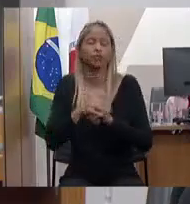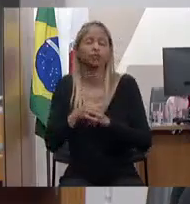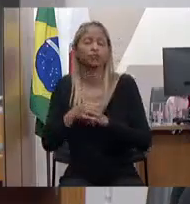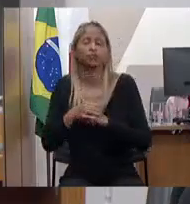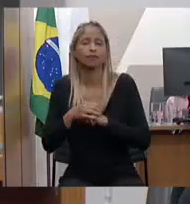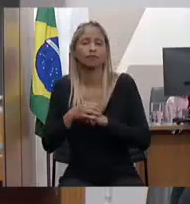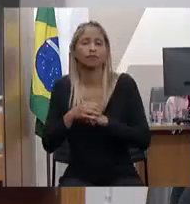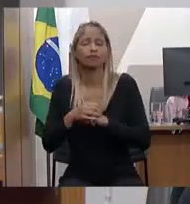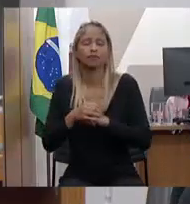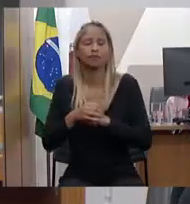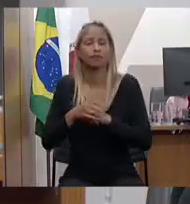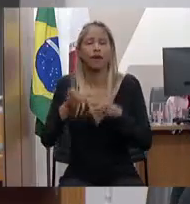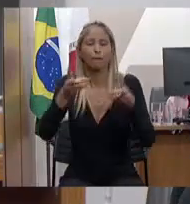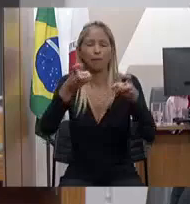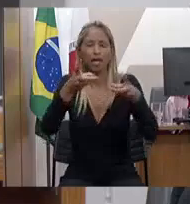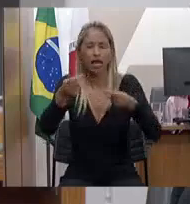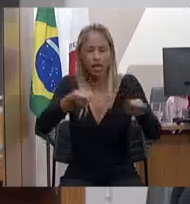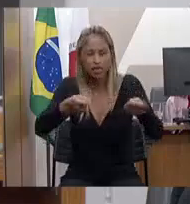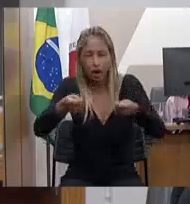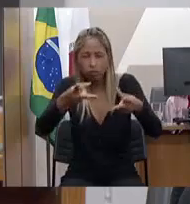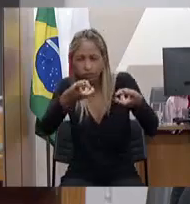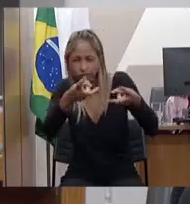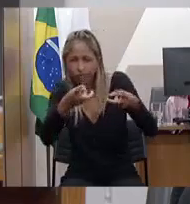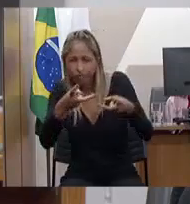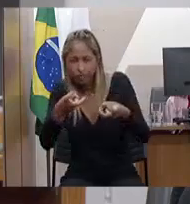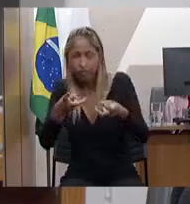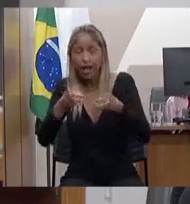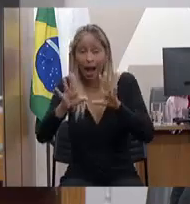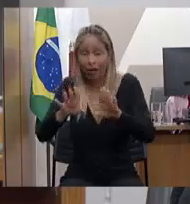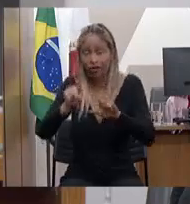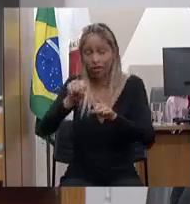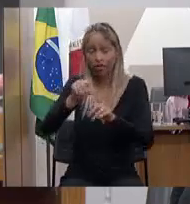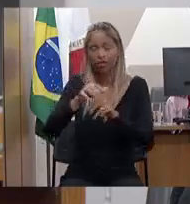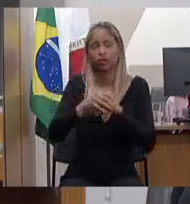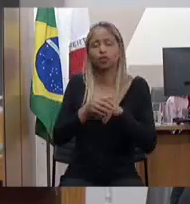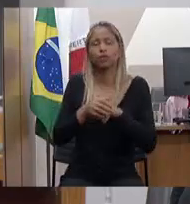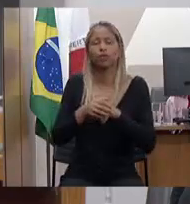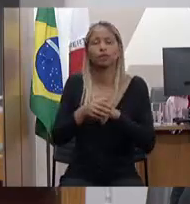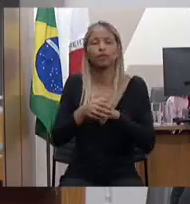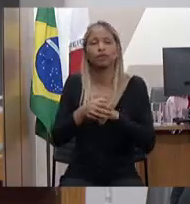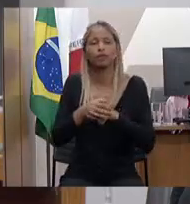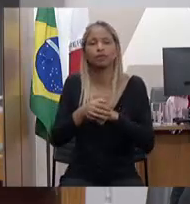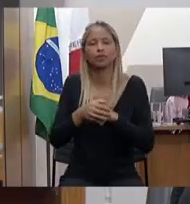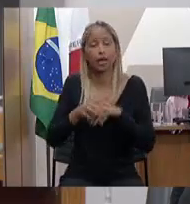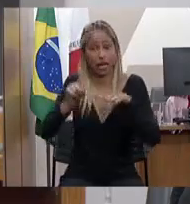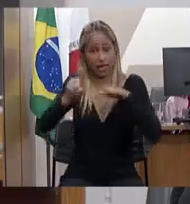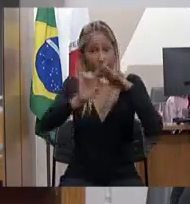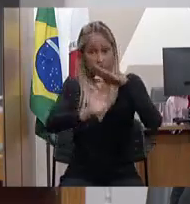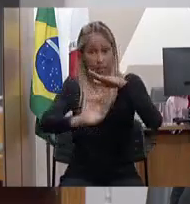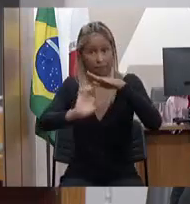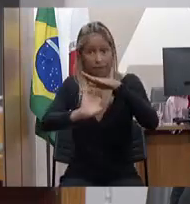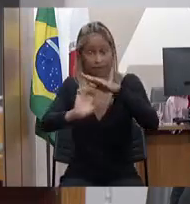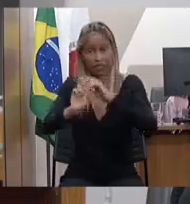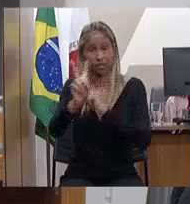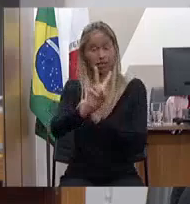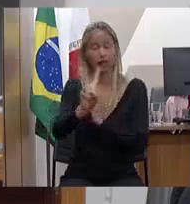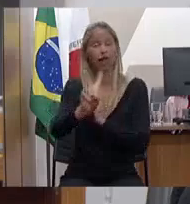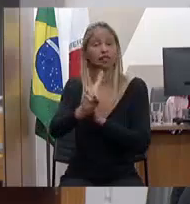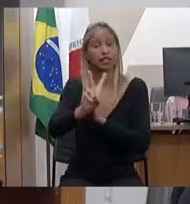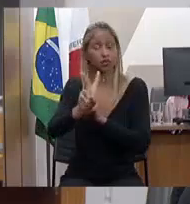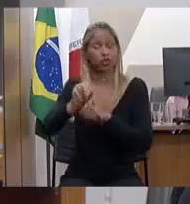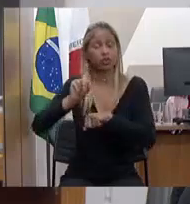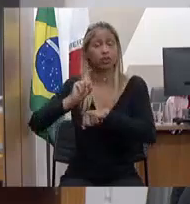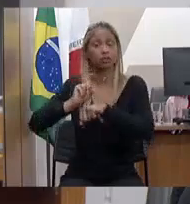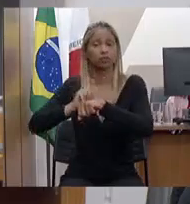mineração envolvendo né no caso aí é essa empresa né esses dois é